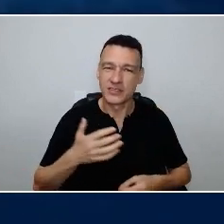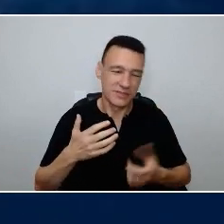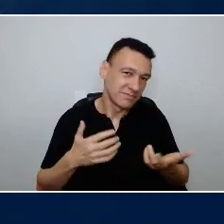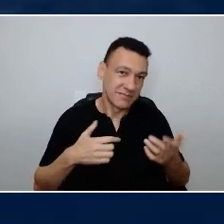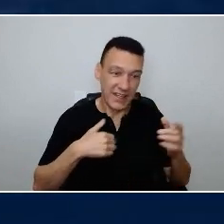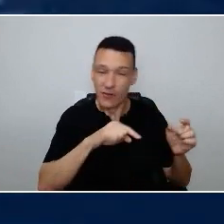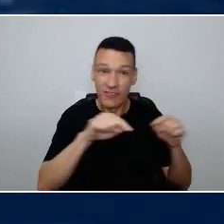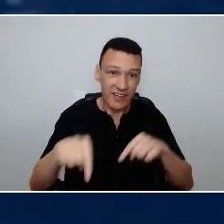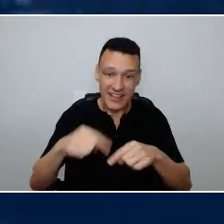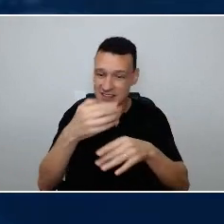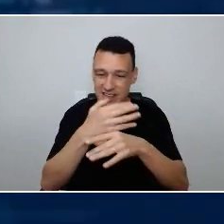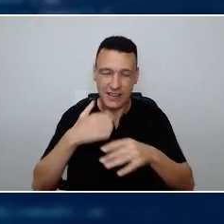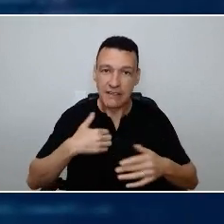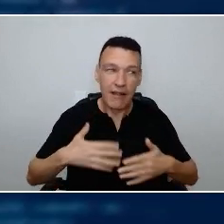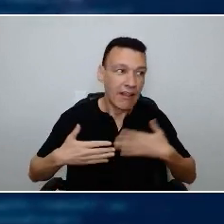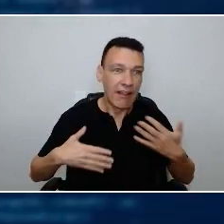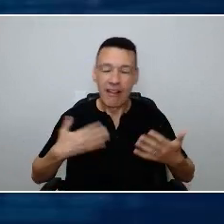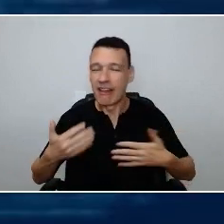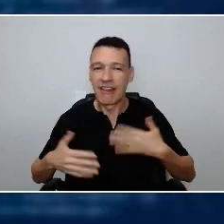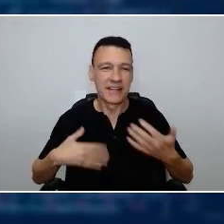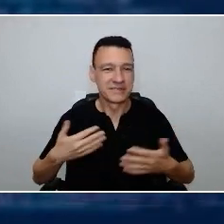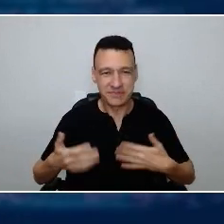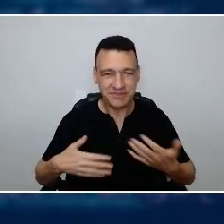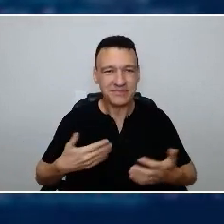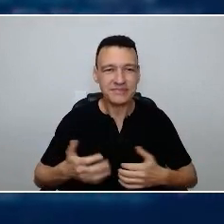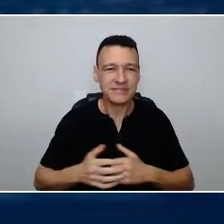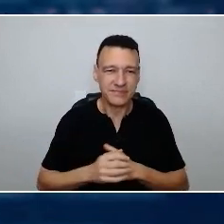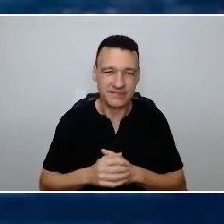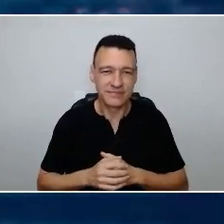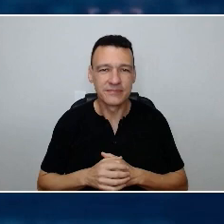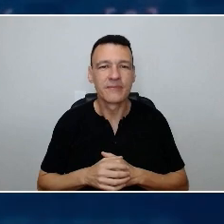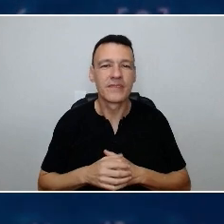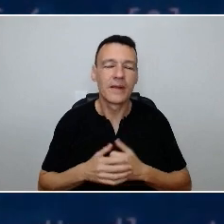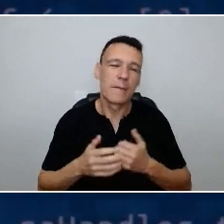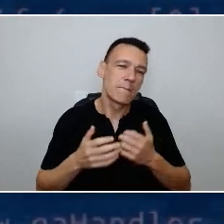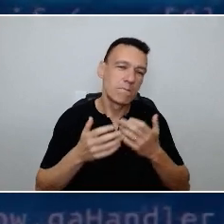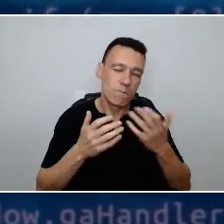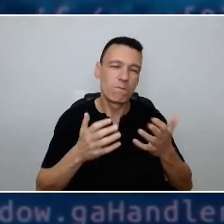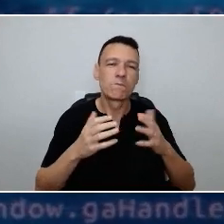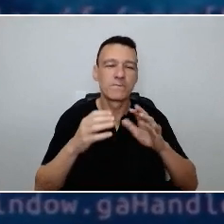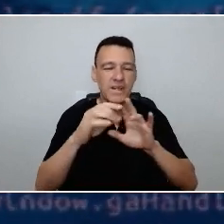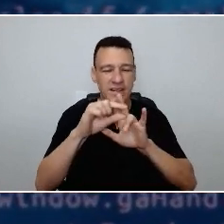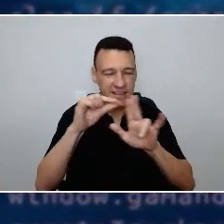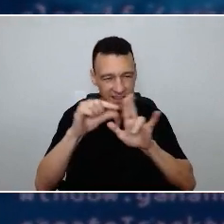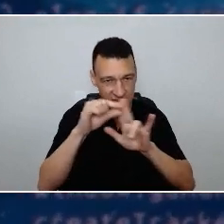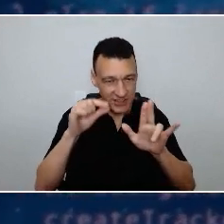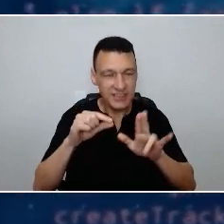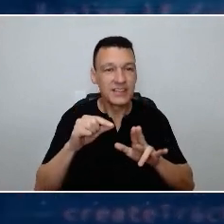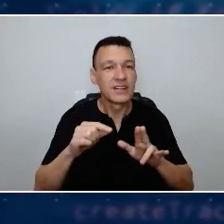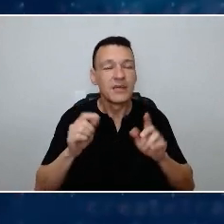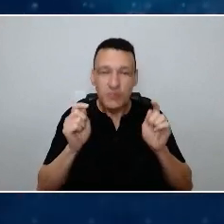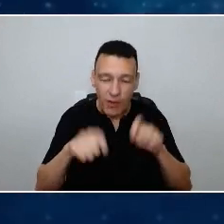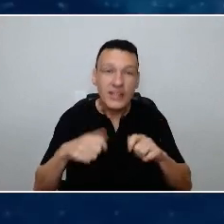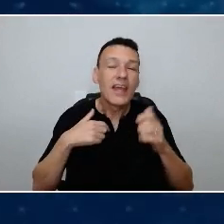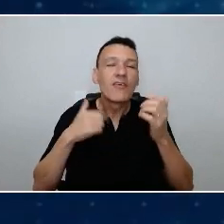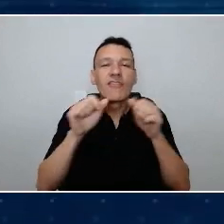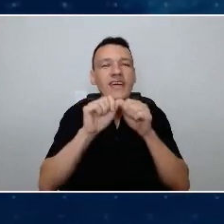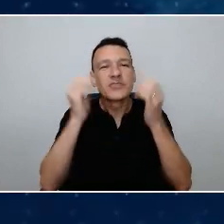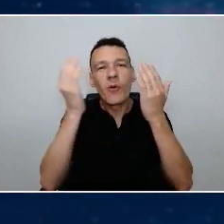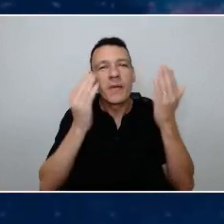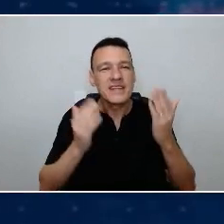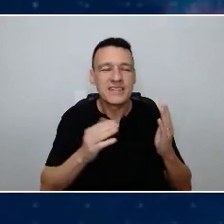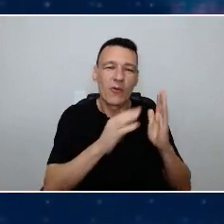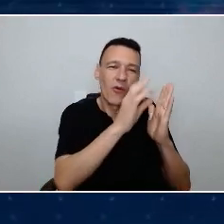e parece galinha mas depois vocês de uma olhada lá no Linkin tem um vídeo que comparo código com galinha é uns